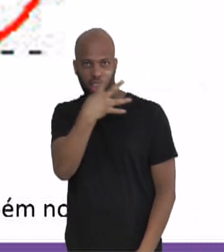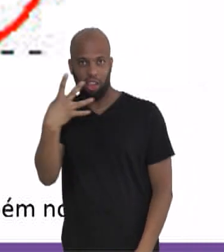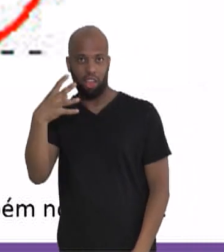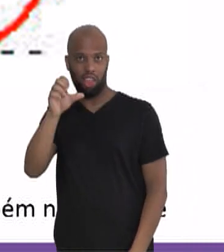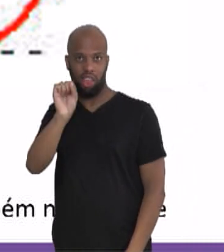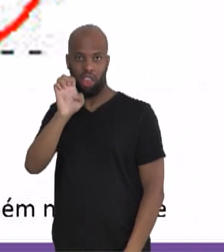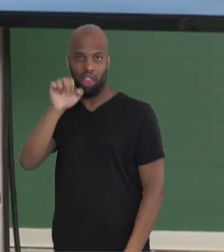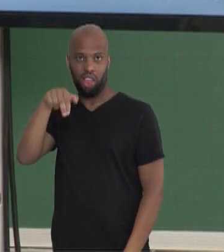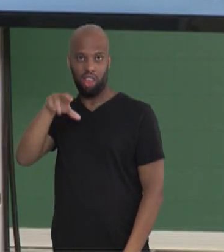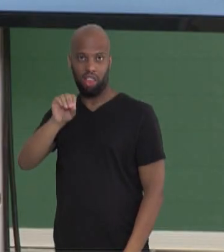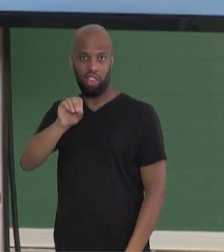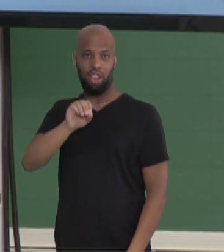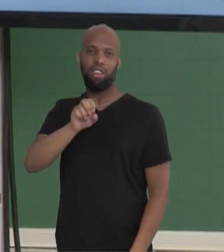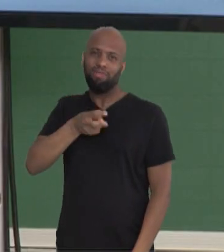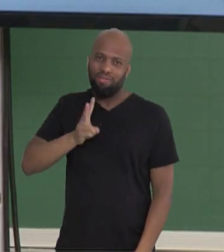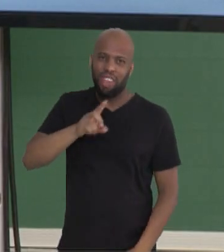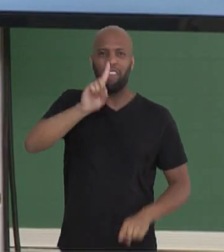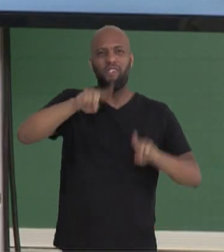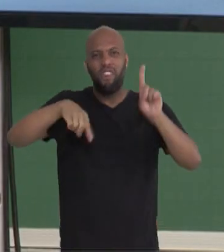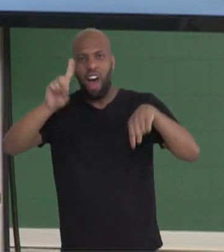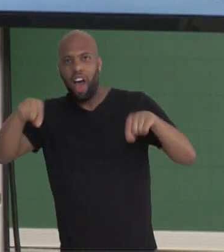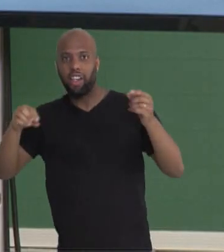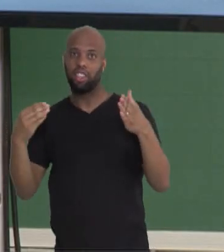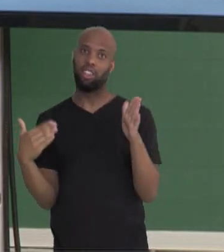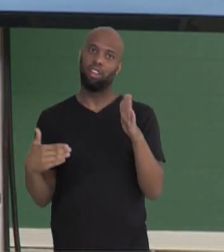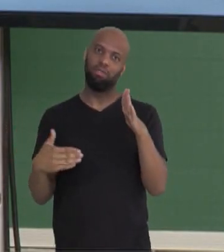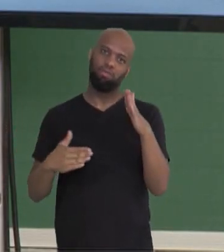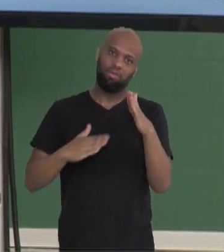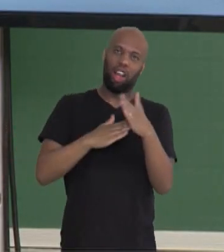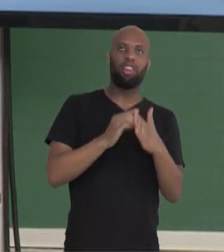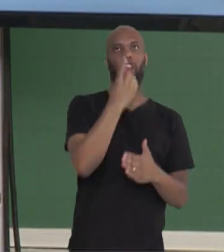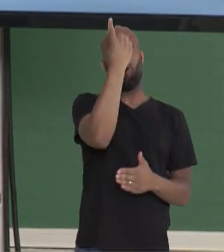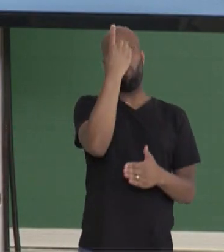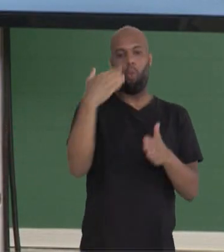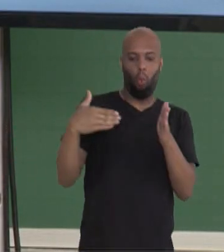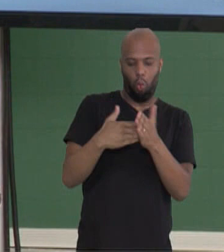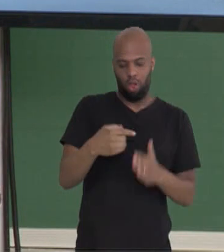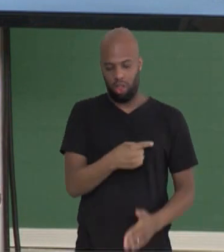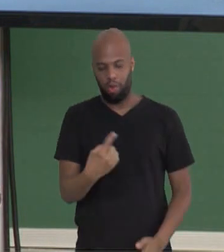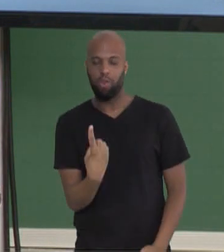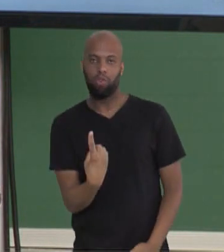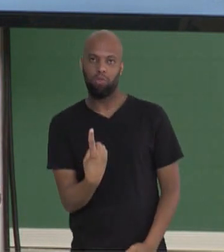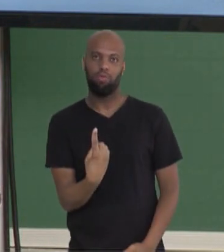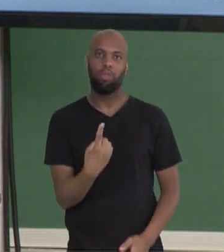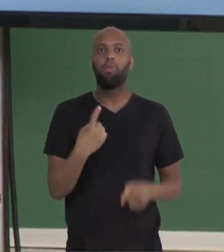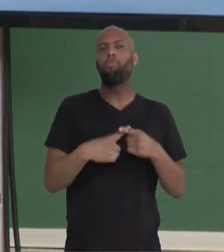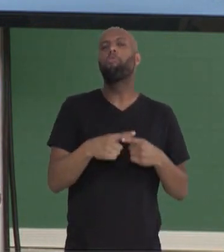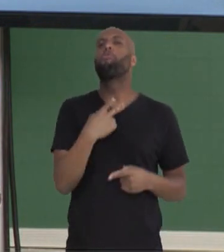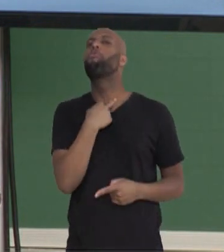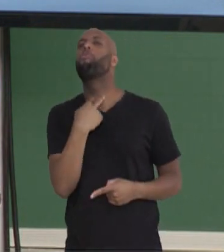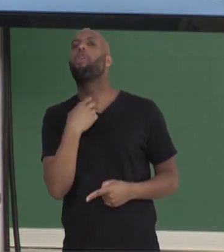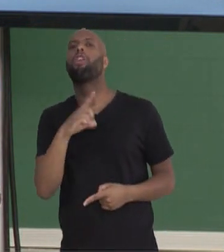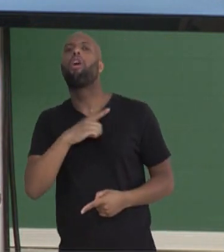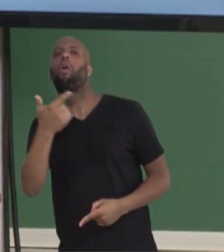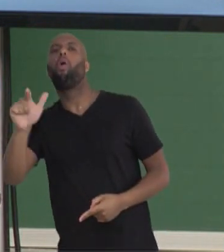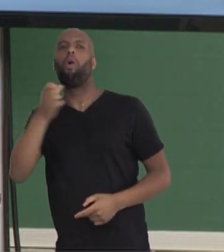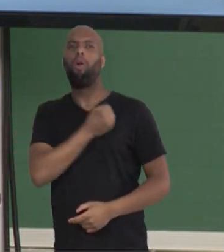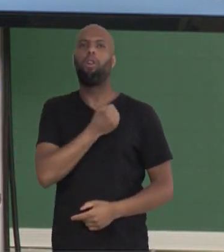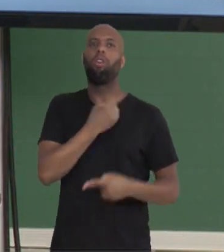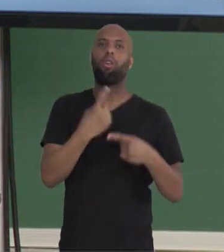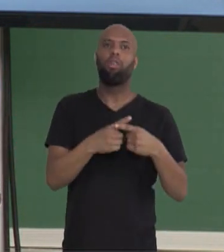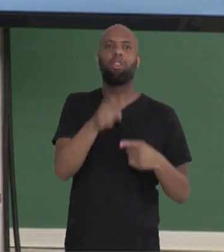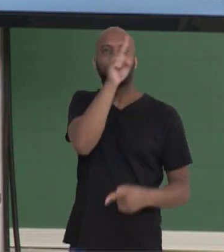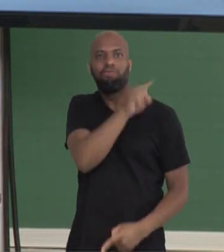valores de seno vão variar dentro desse intervalo, tá certo? Aí vocês vão entender o porquê. Por que eu não posso ter outros números? Porque dentro da